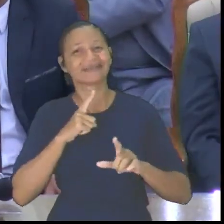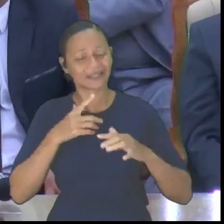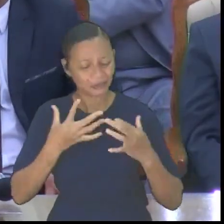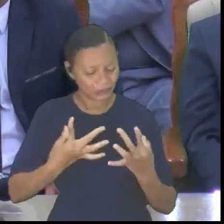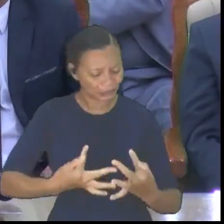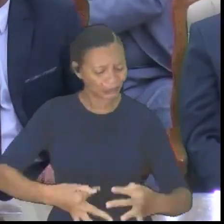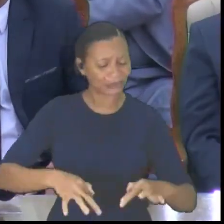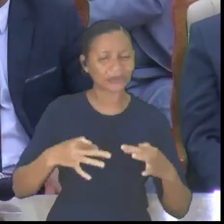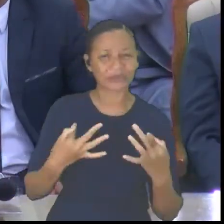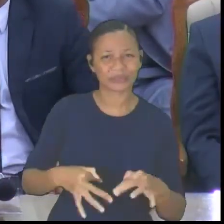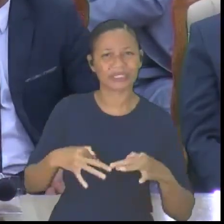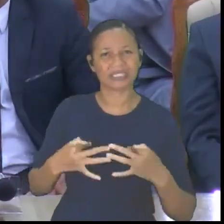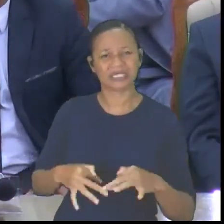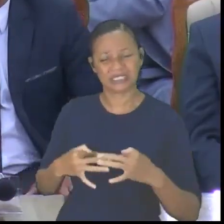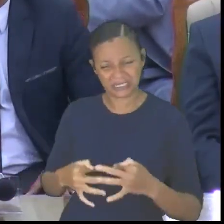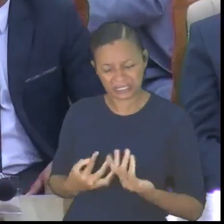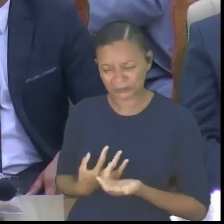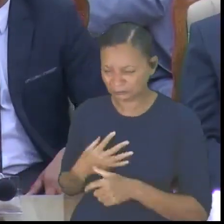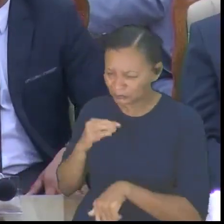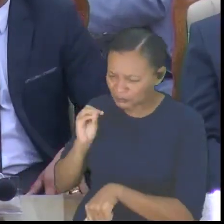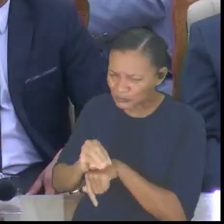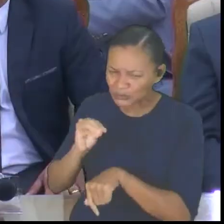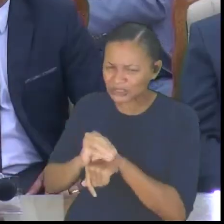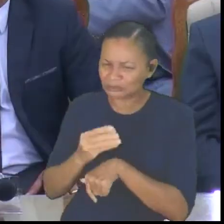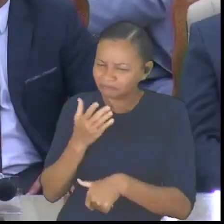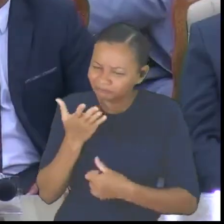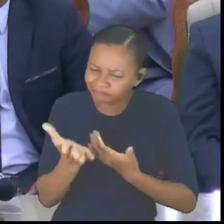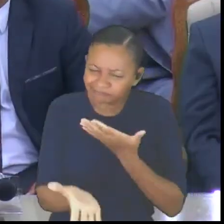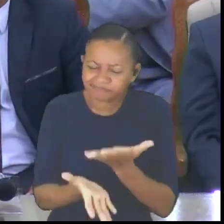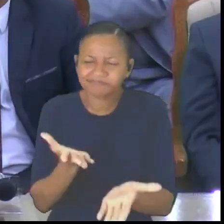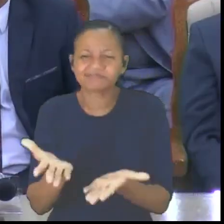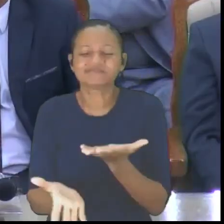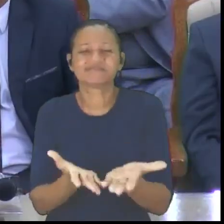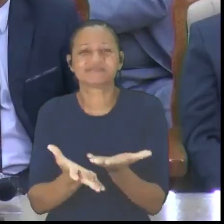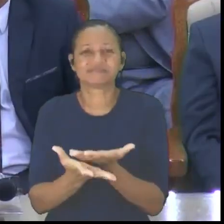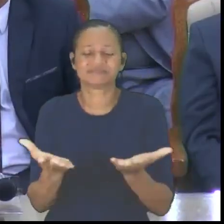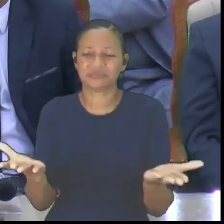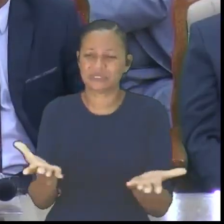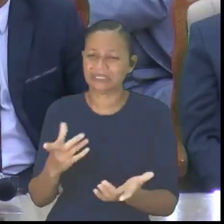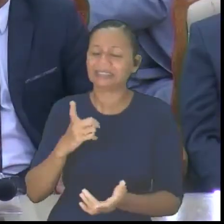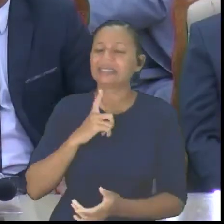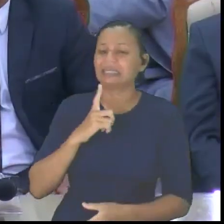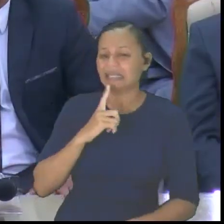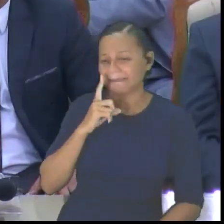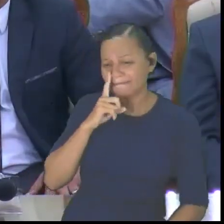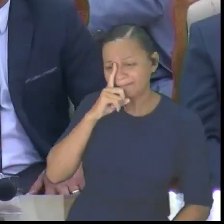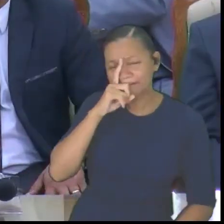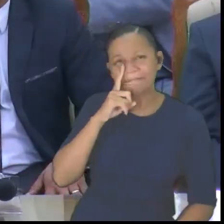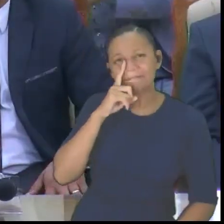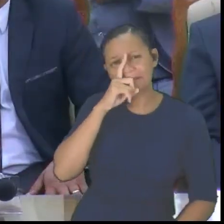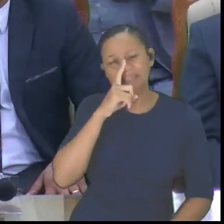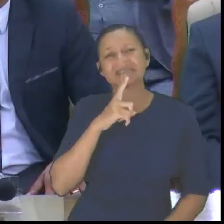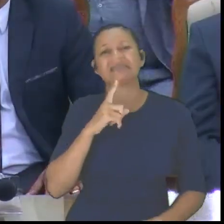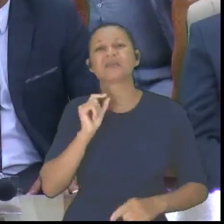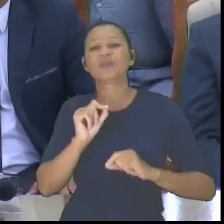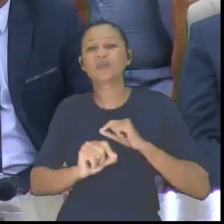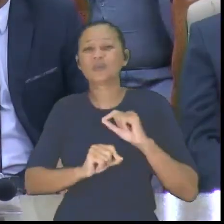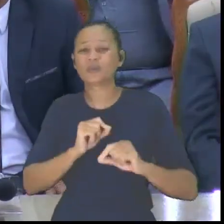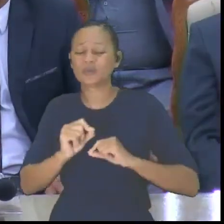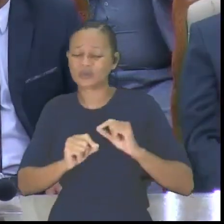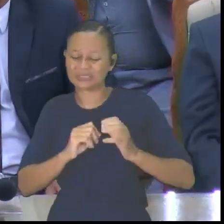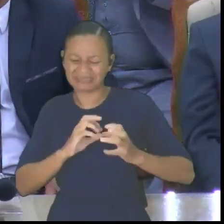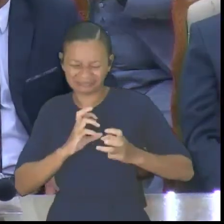Porque em troca do cuidado que você entrega, você corre o risco de receber uma ferida aberta.